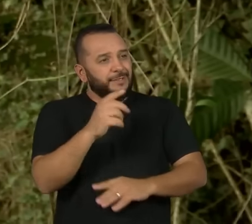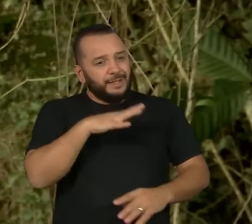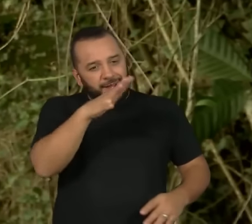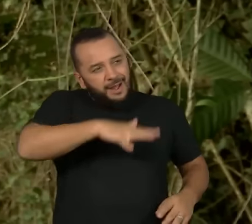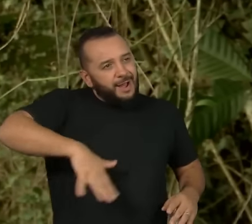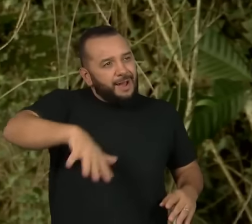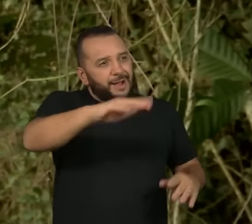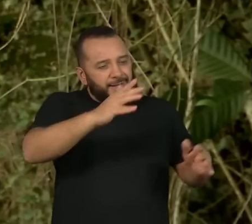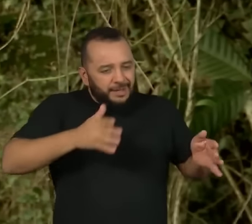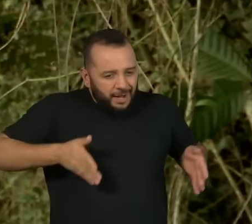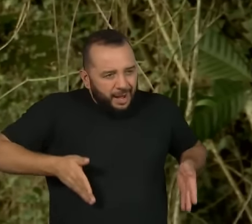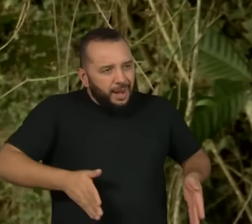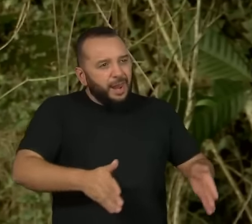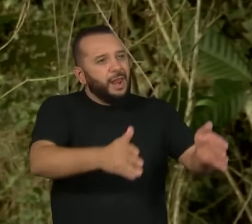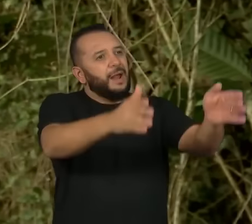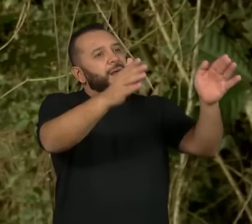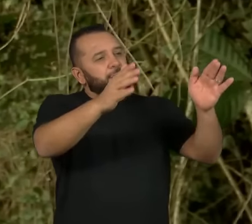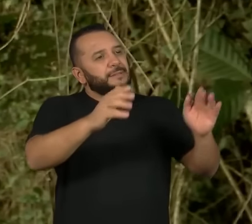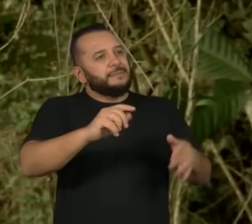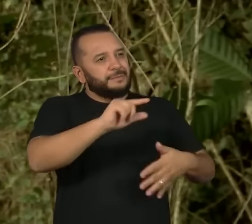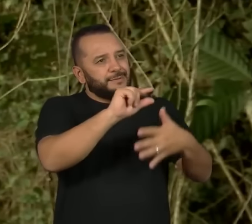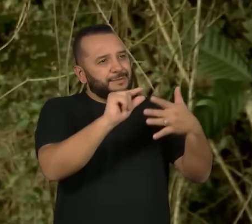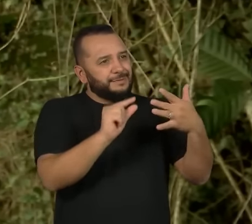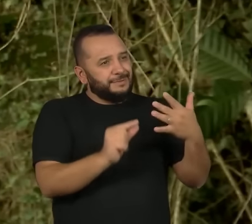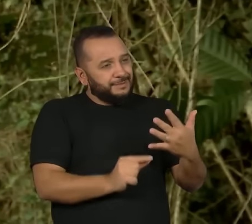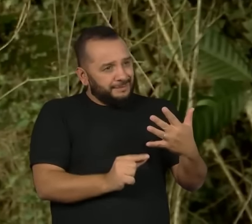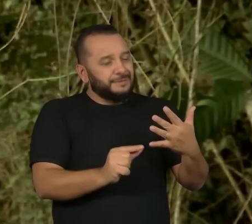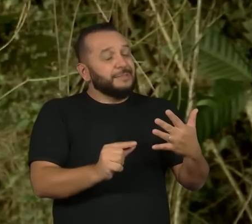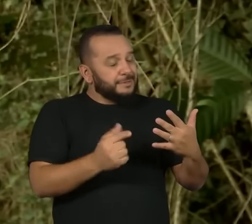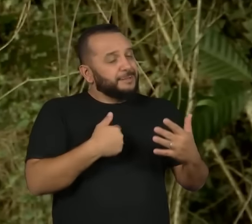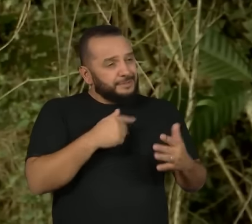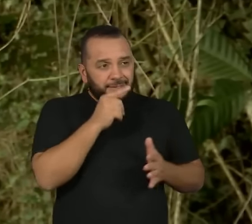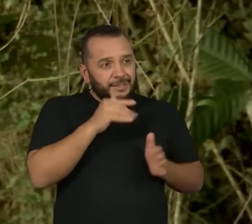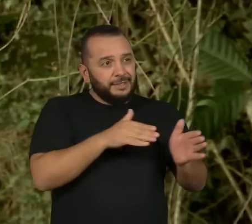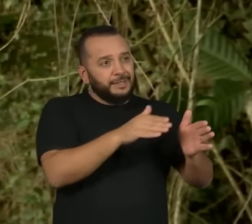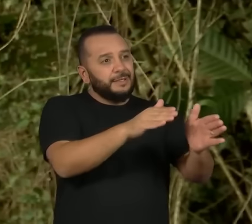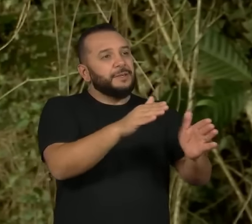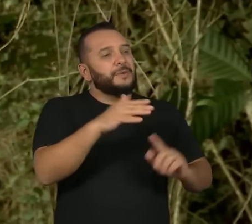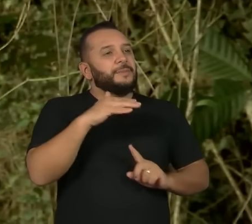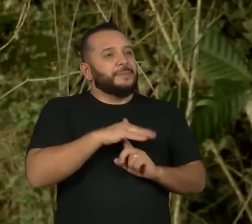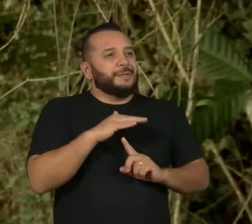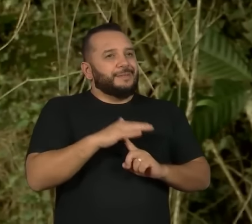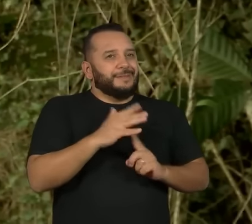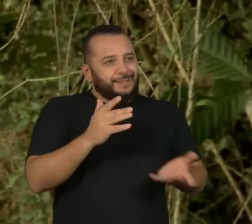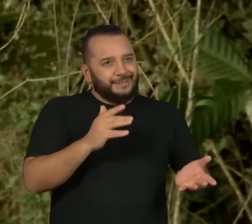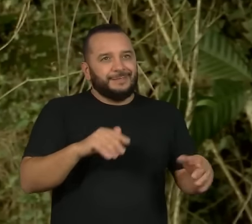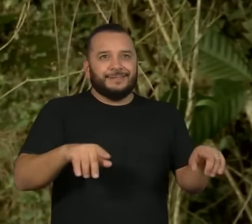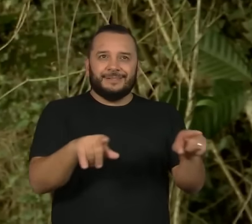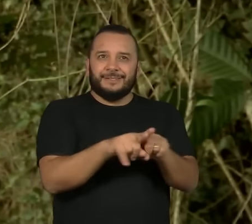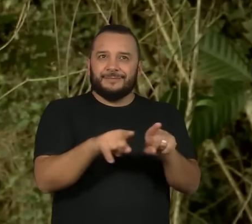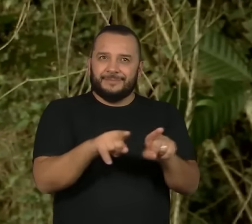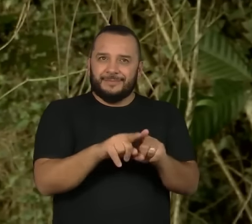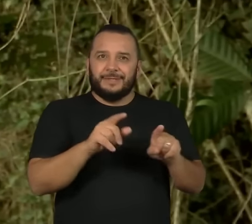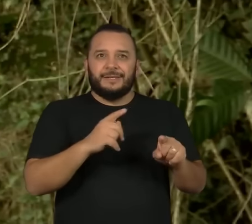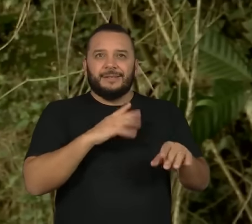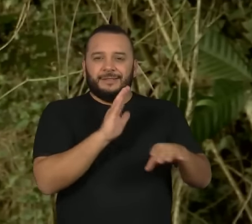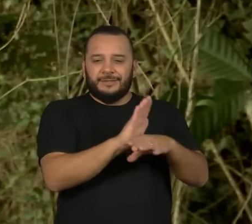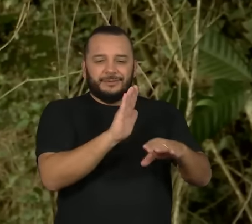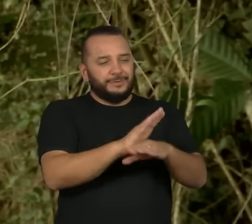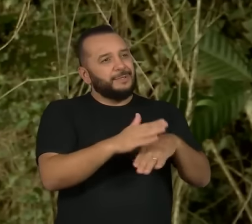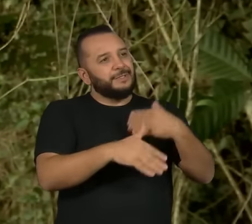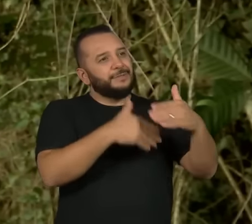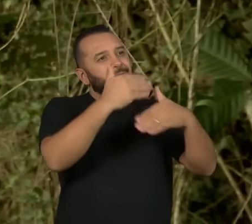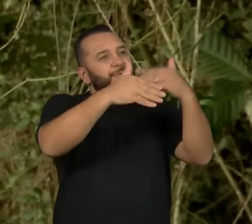Mata Atlântica do Rio Paraná, mas também é um motor de certa forma, né, de desenvolvimento